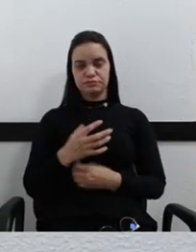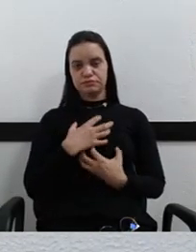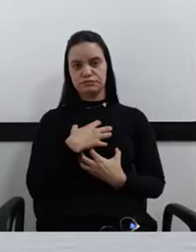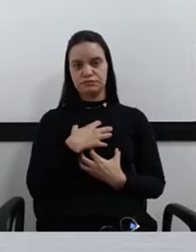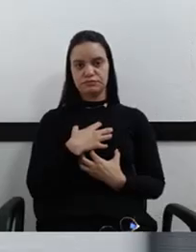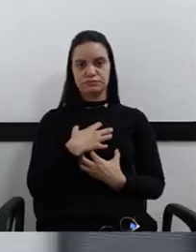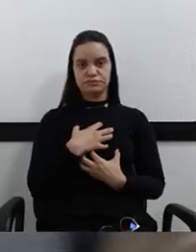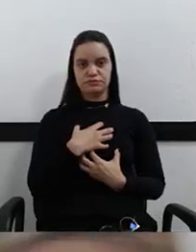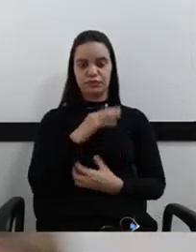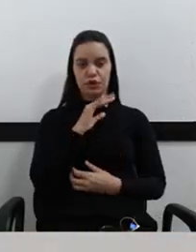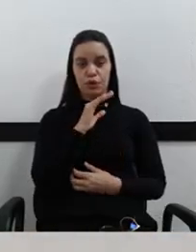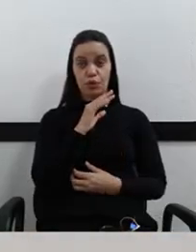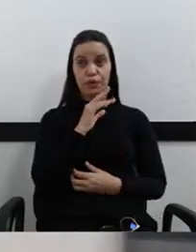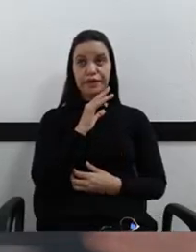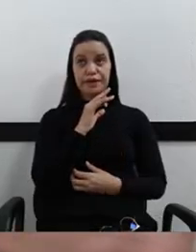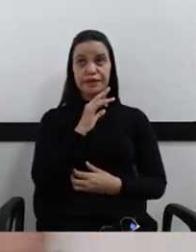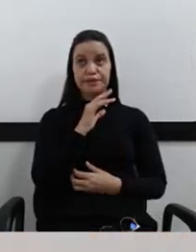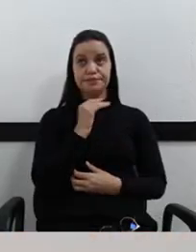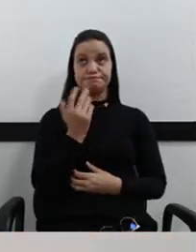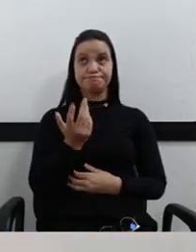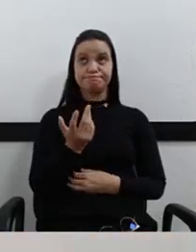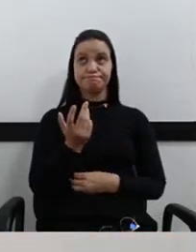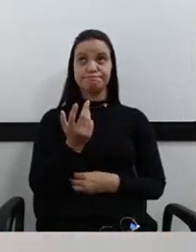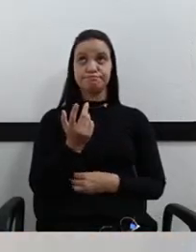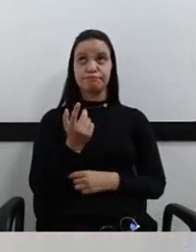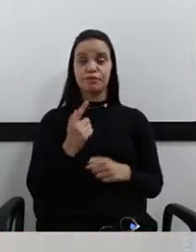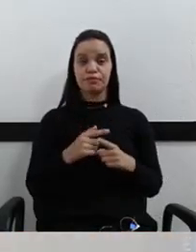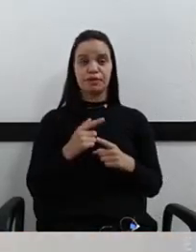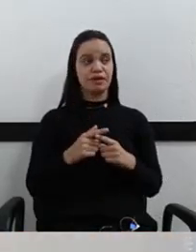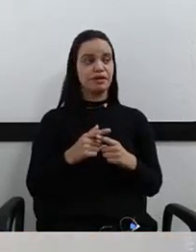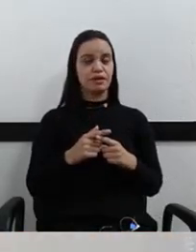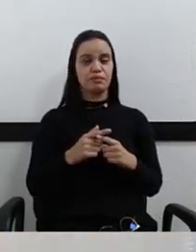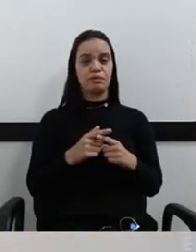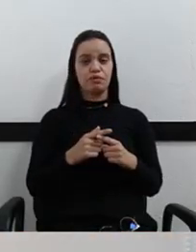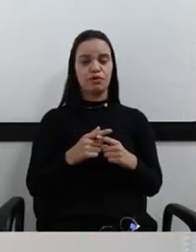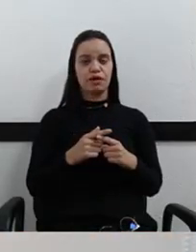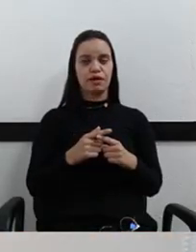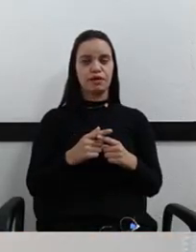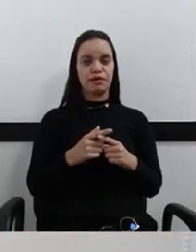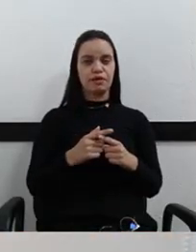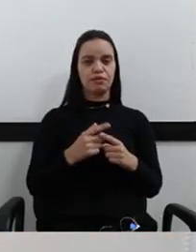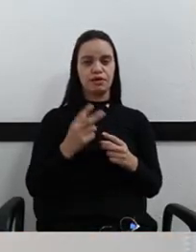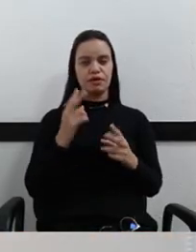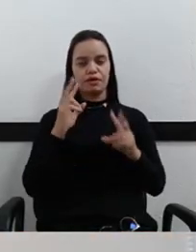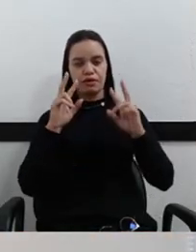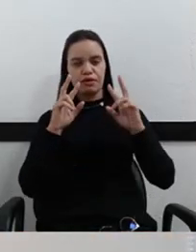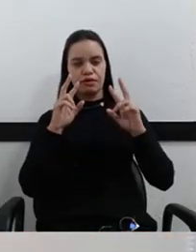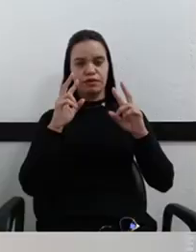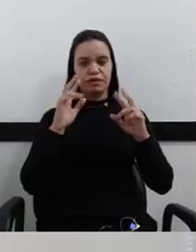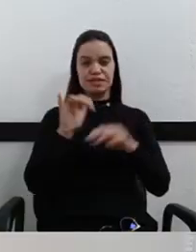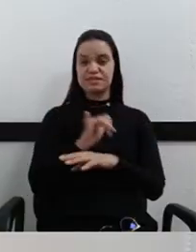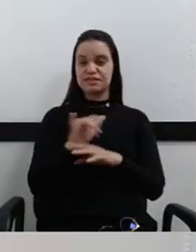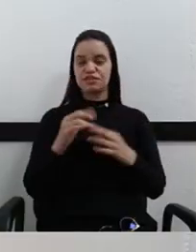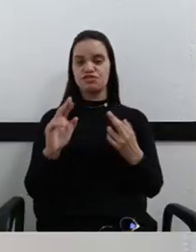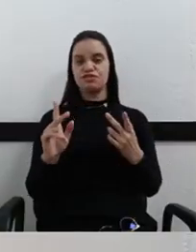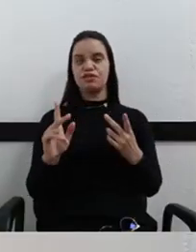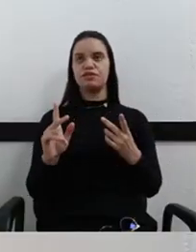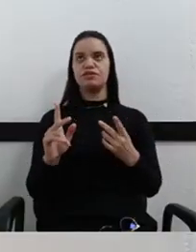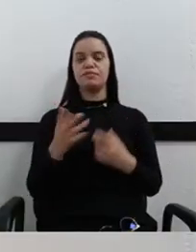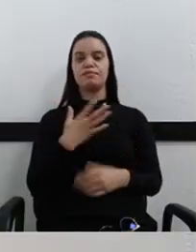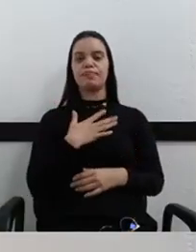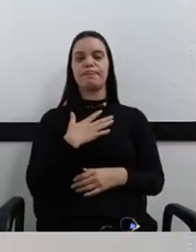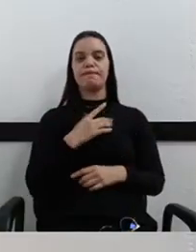forma ruim, porque a gente está usando paralelos distintos. De fato, nas nossas carreiras funciona assim, eu quero